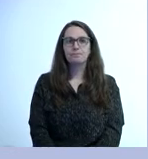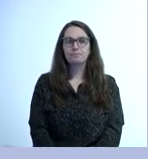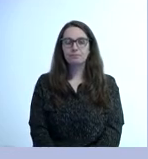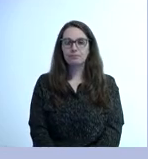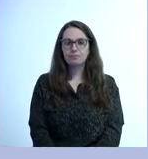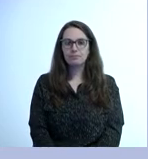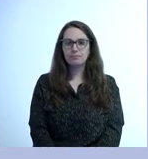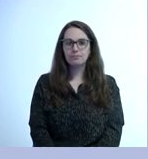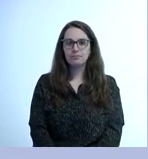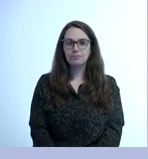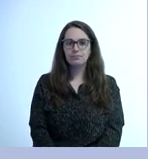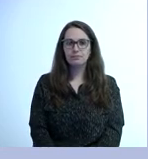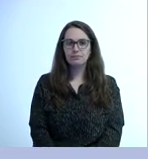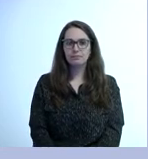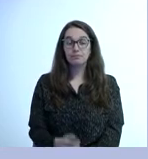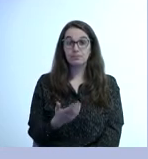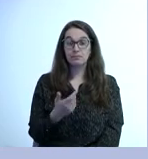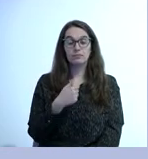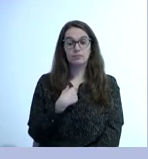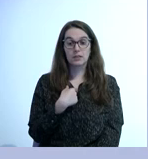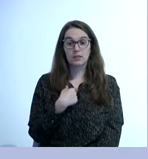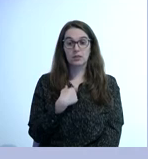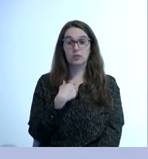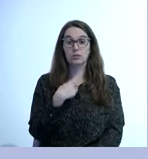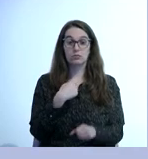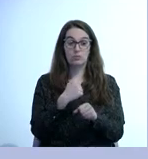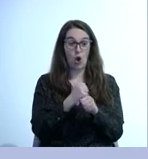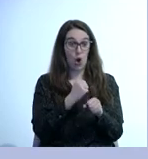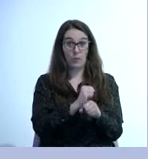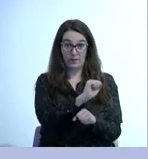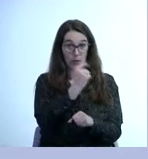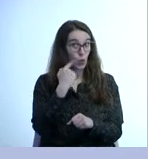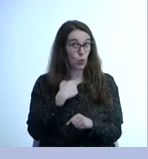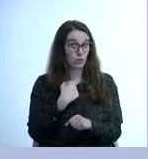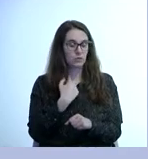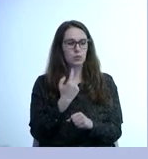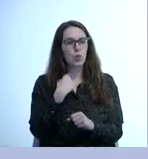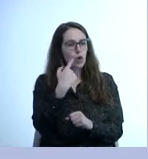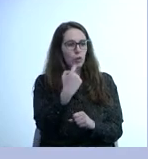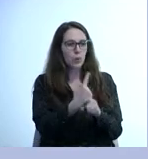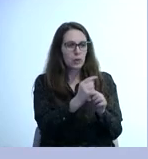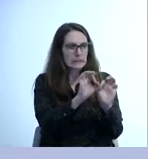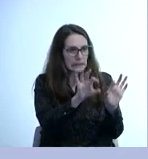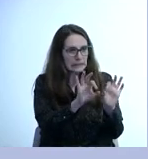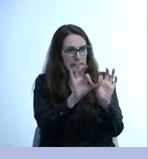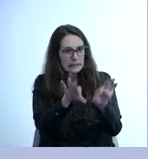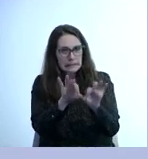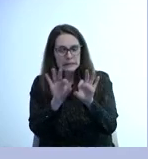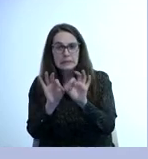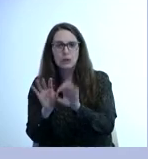Mas noto uma coisa comum nos diversos tipos de obra que conheço, que é uma demarcação.